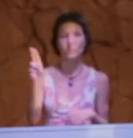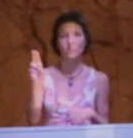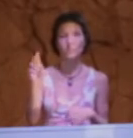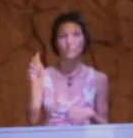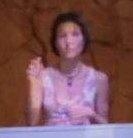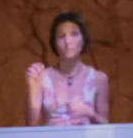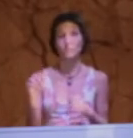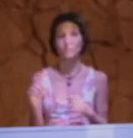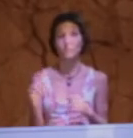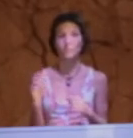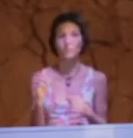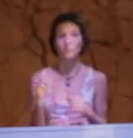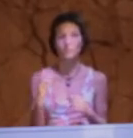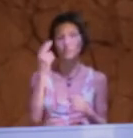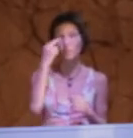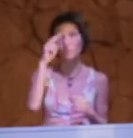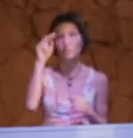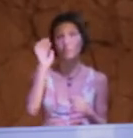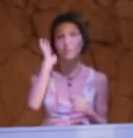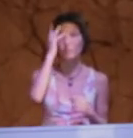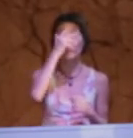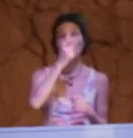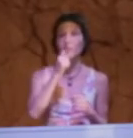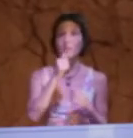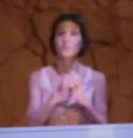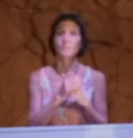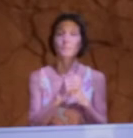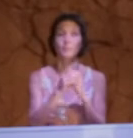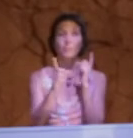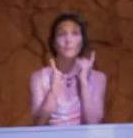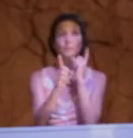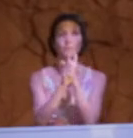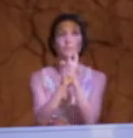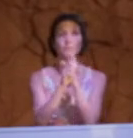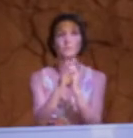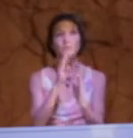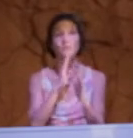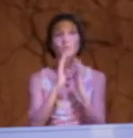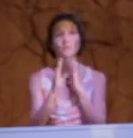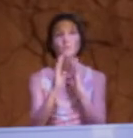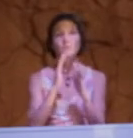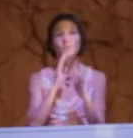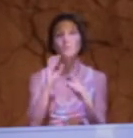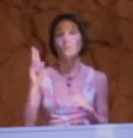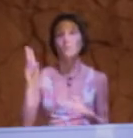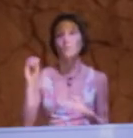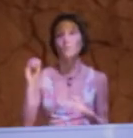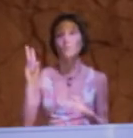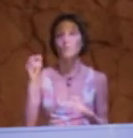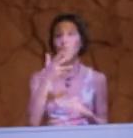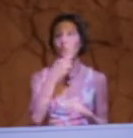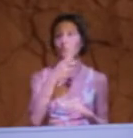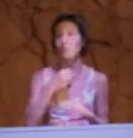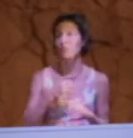Vila Bela da Santíssima Trindade. Por ali conheceu o meu avô, que vou falar o nome dele daqui a pouquinho, que depois veio para